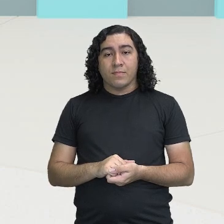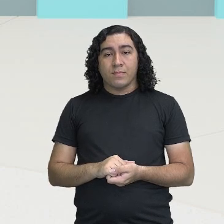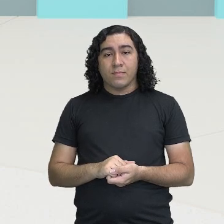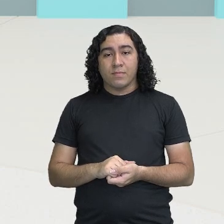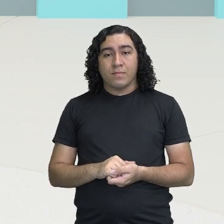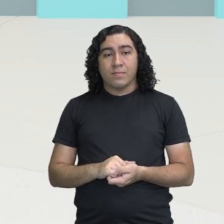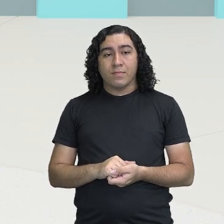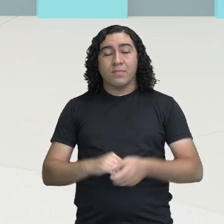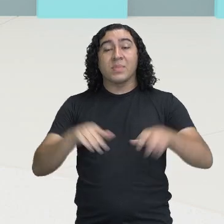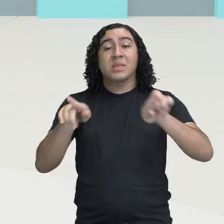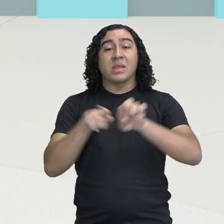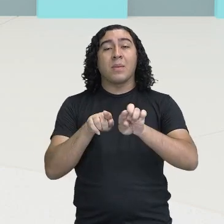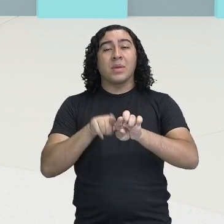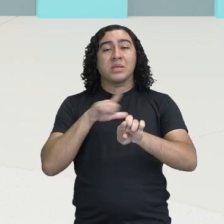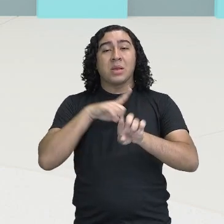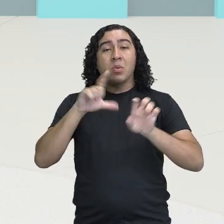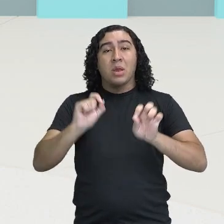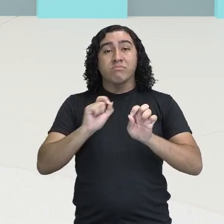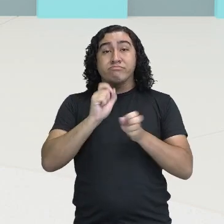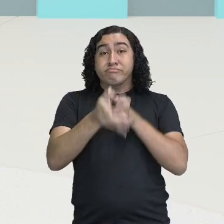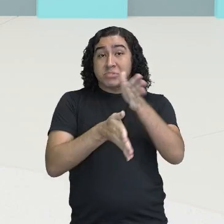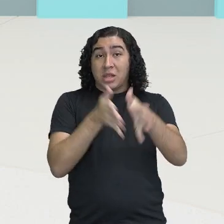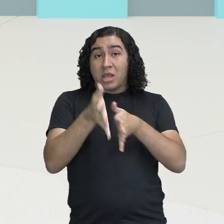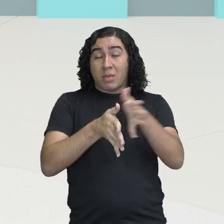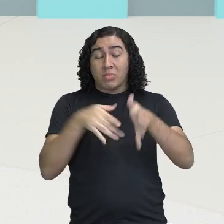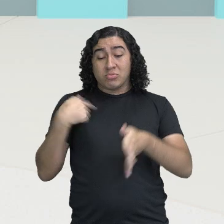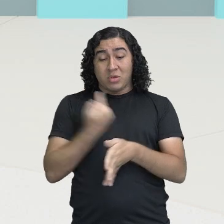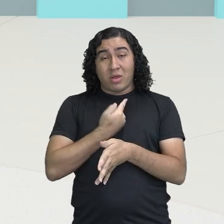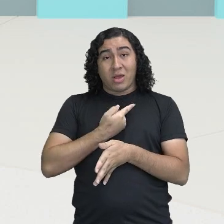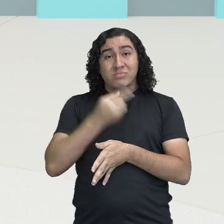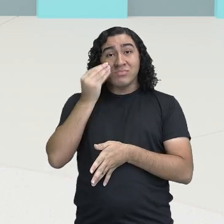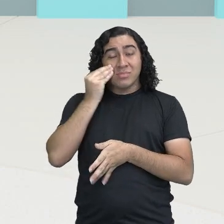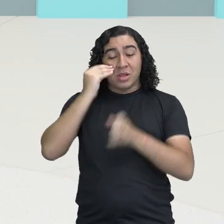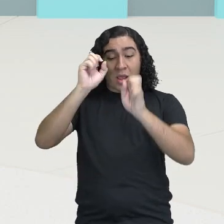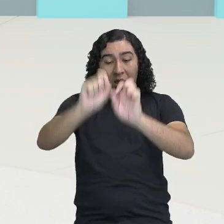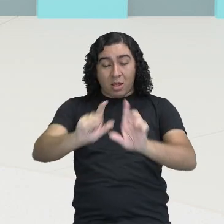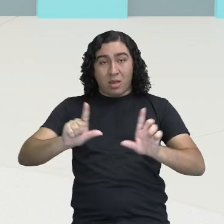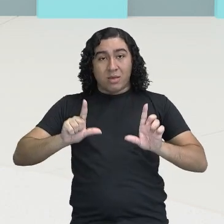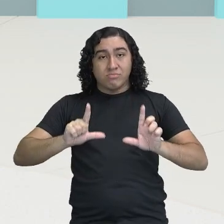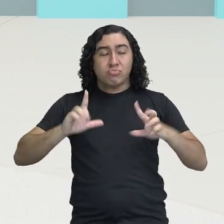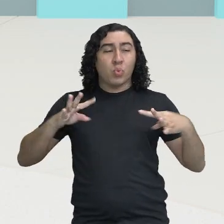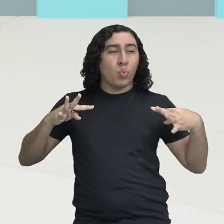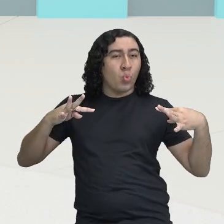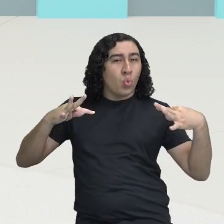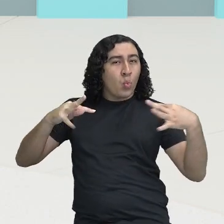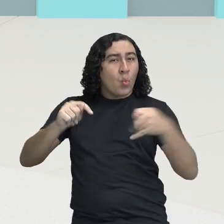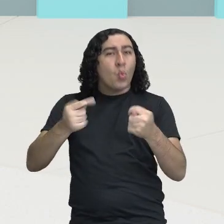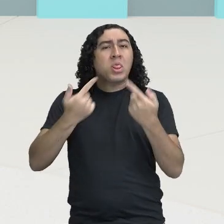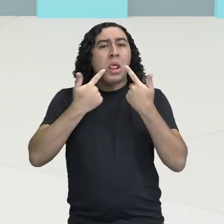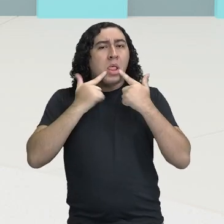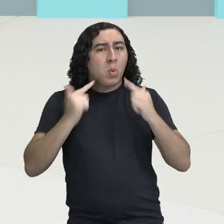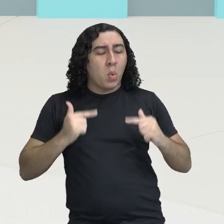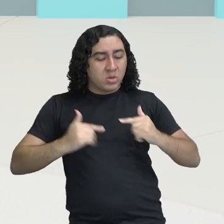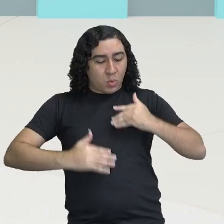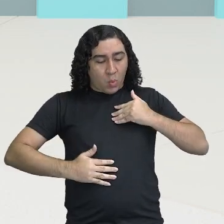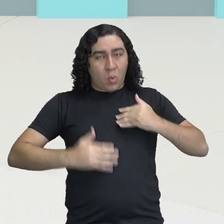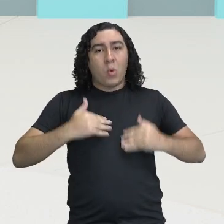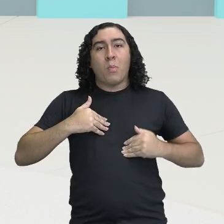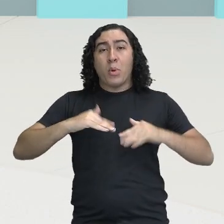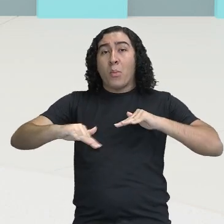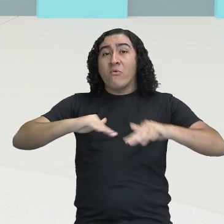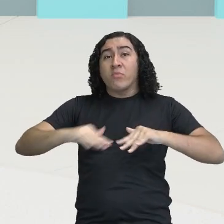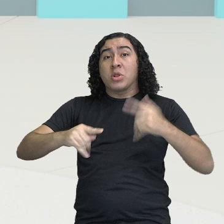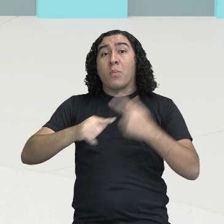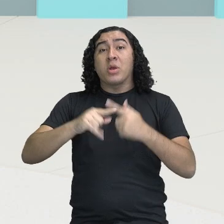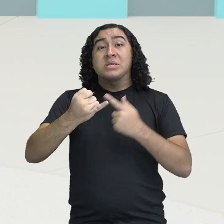nós temos também a Libras, que traz toda essa linguagem corporal. Por